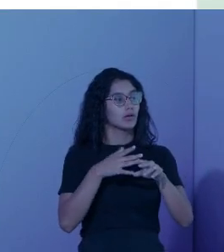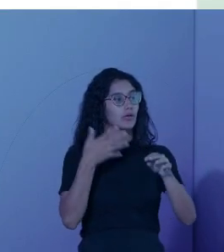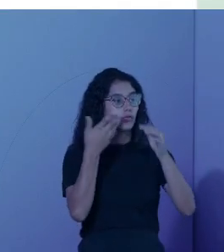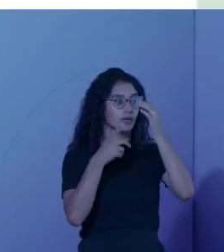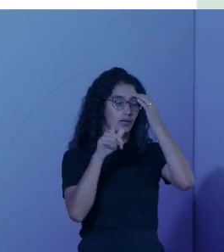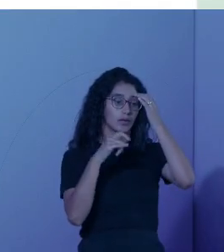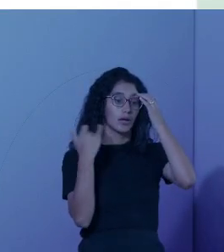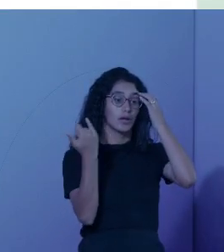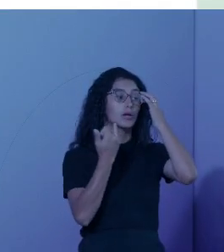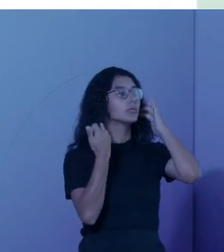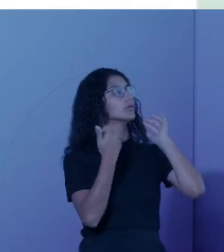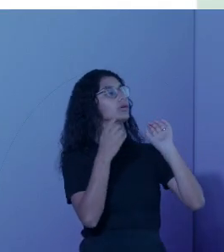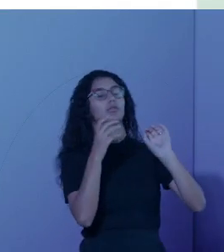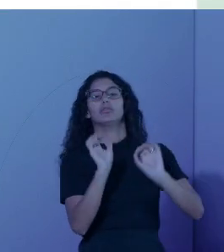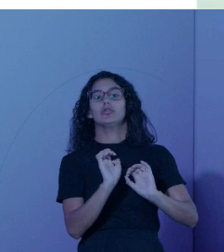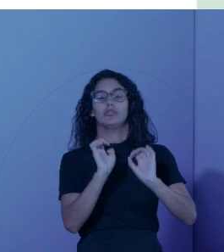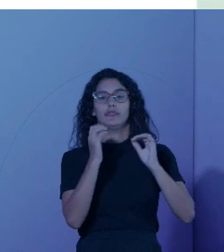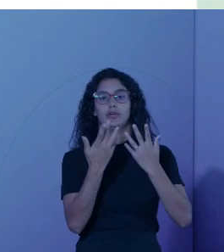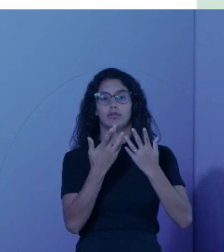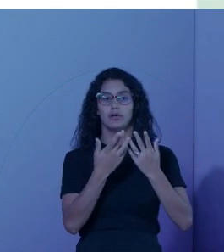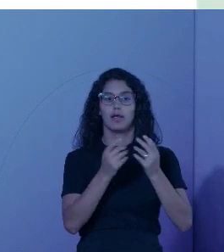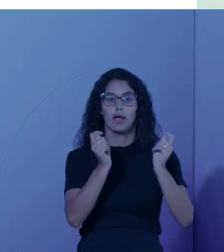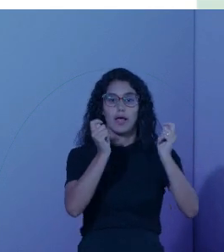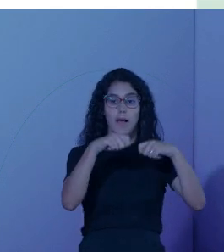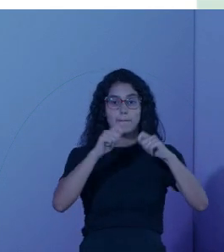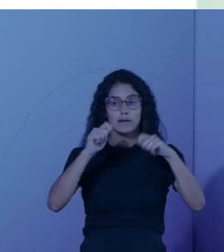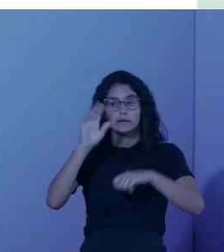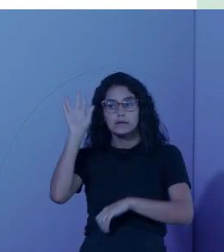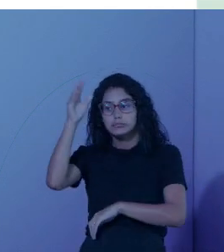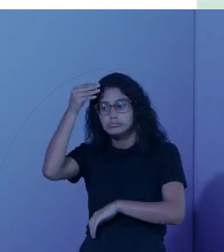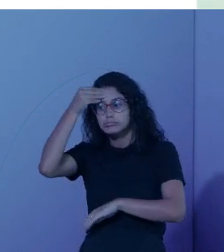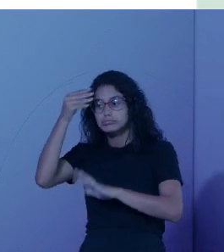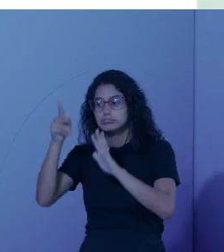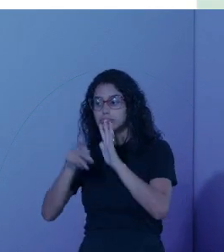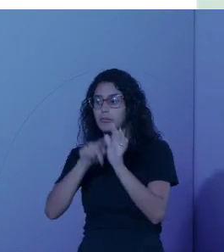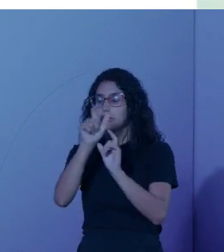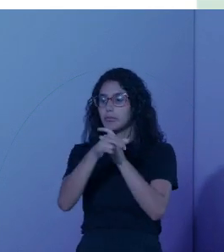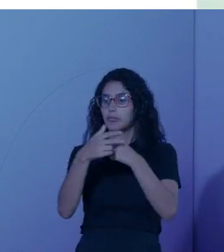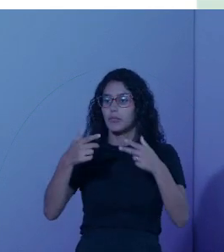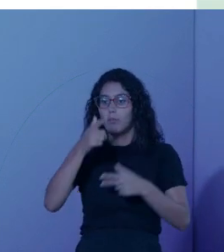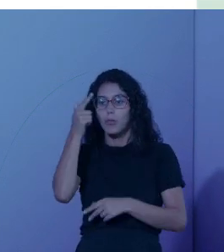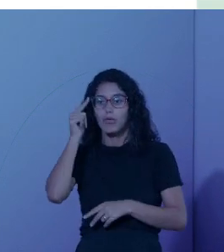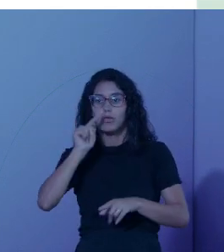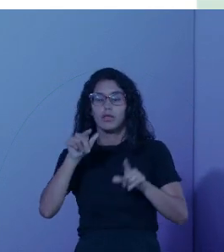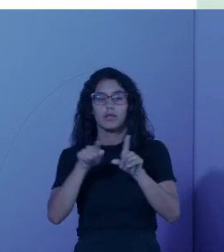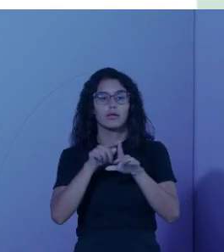que é tão importante esse evento, da capacitação dos pacientes para conseguirem,